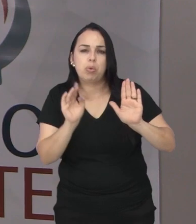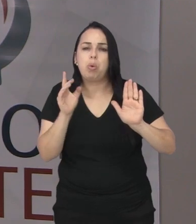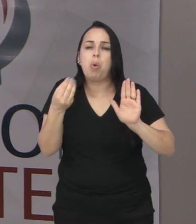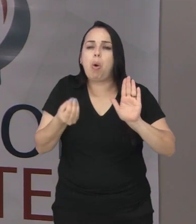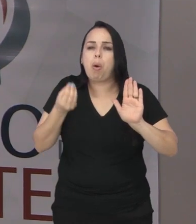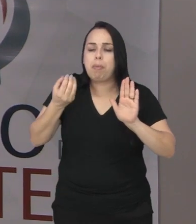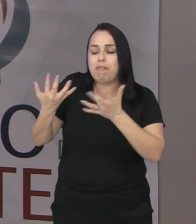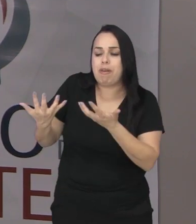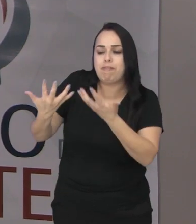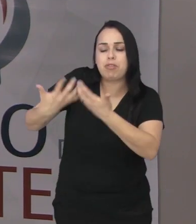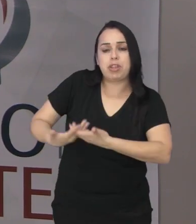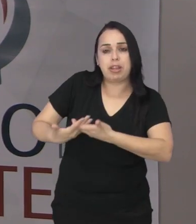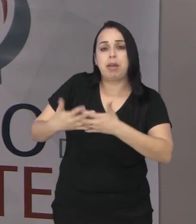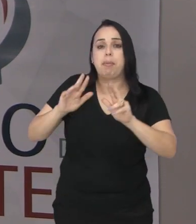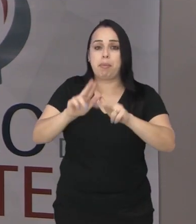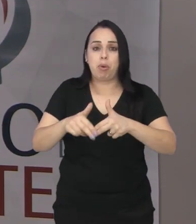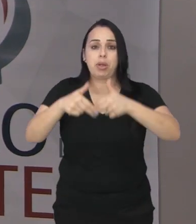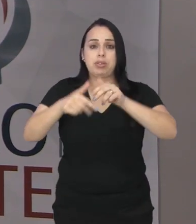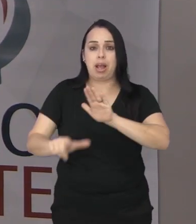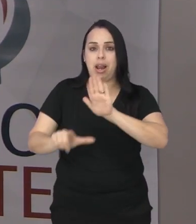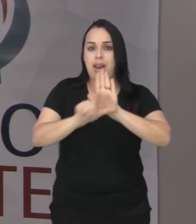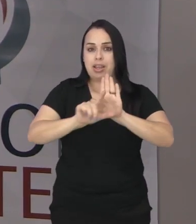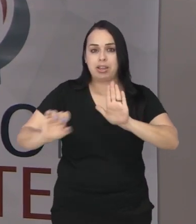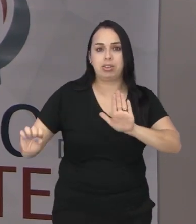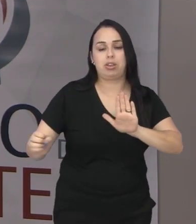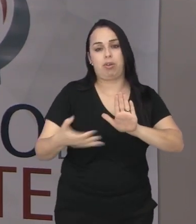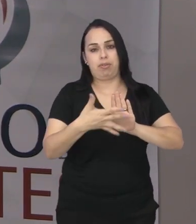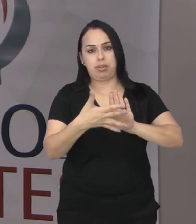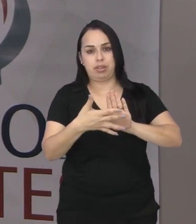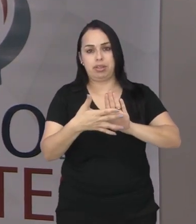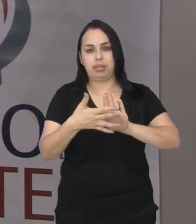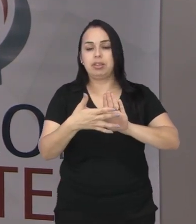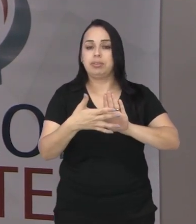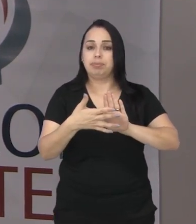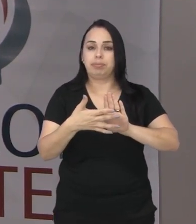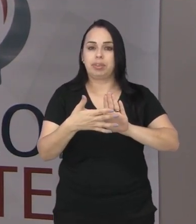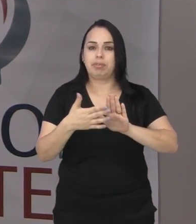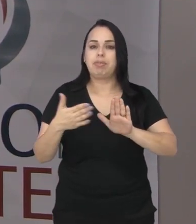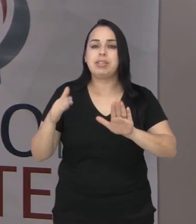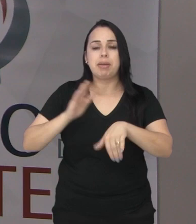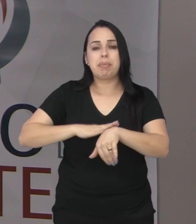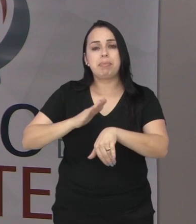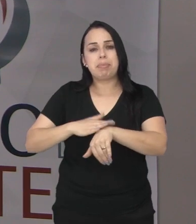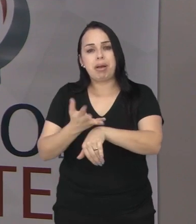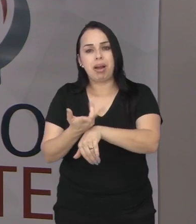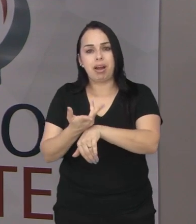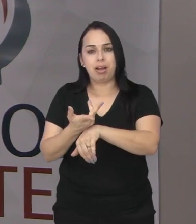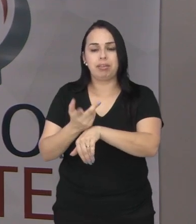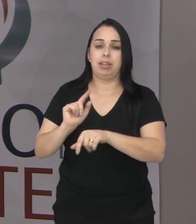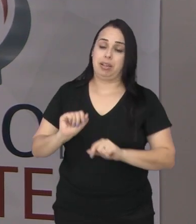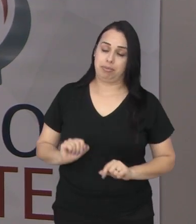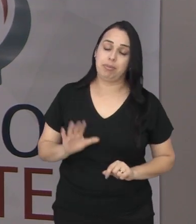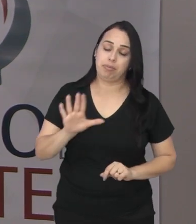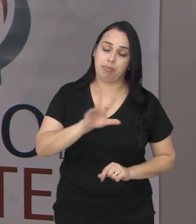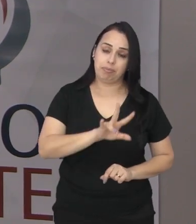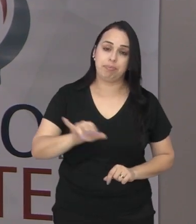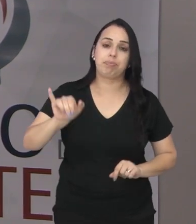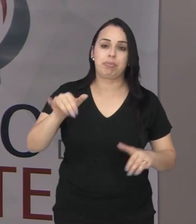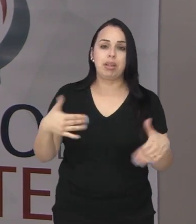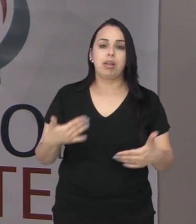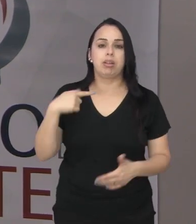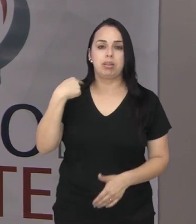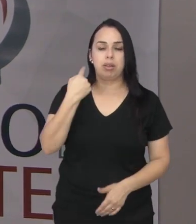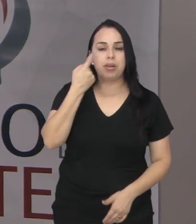dia a dia. Então, com a nova legislação, algumas coisas ela terão um efeito mais rápido na vida do gestor.